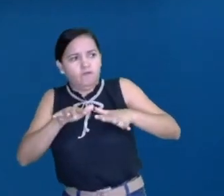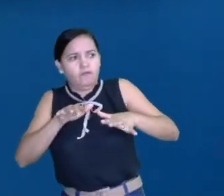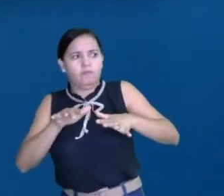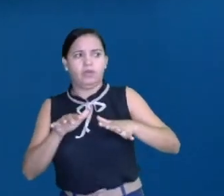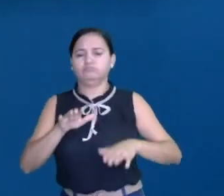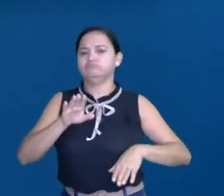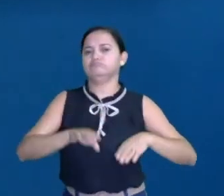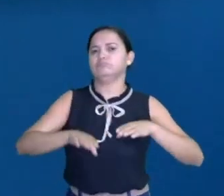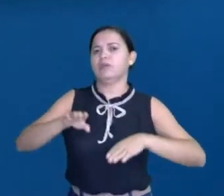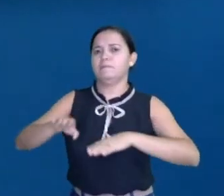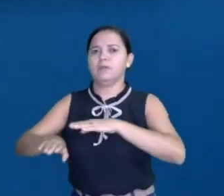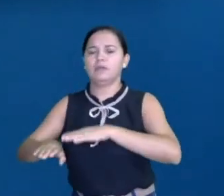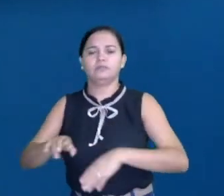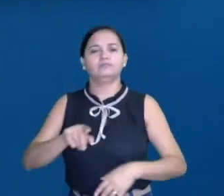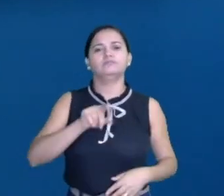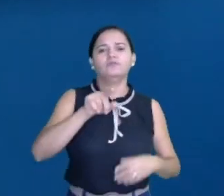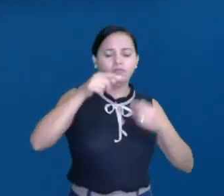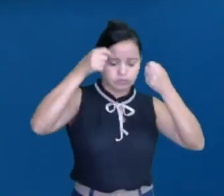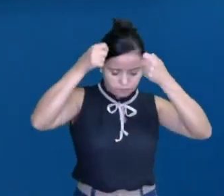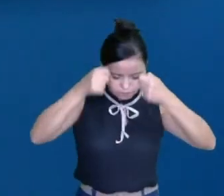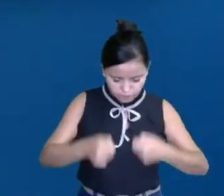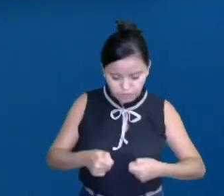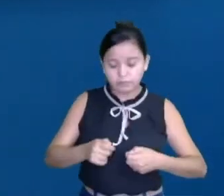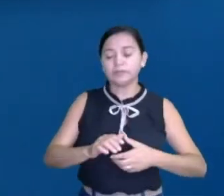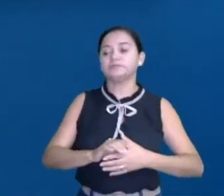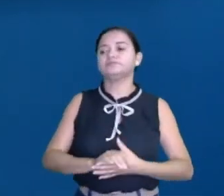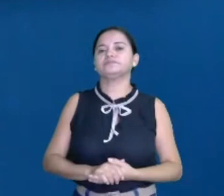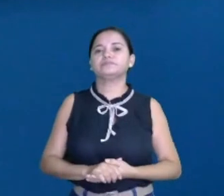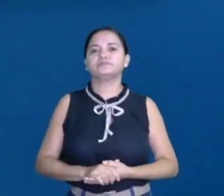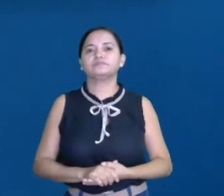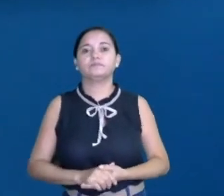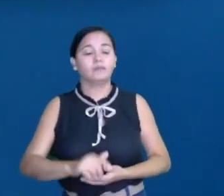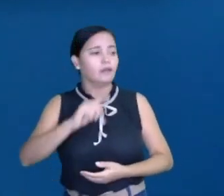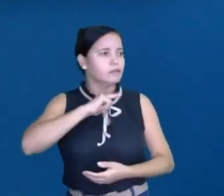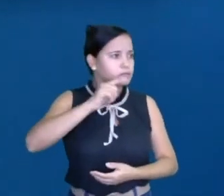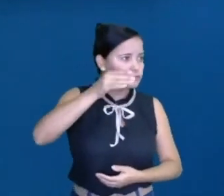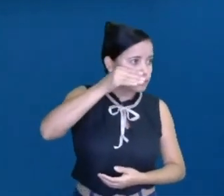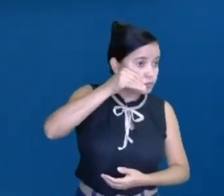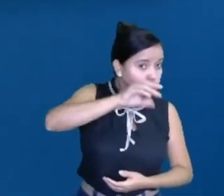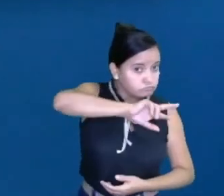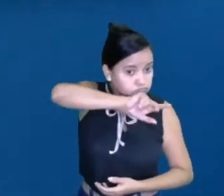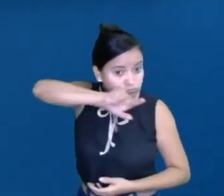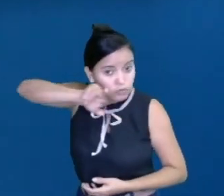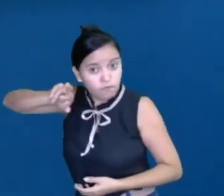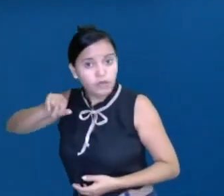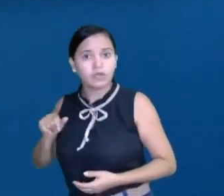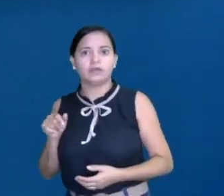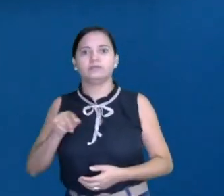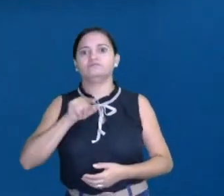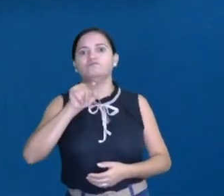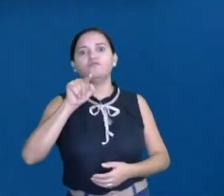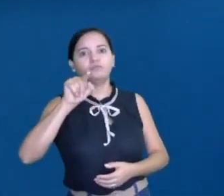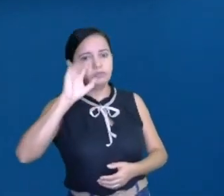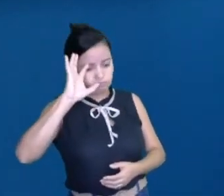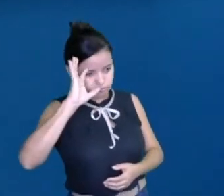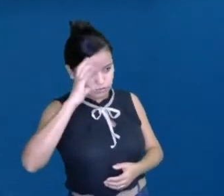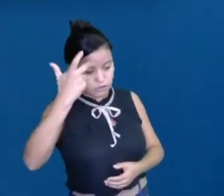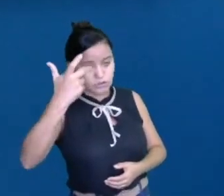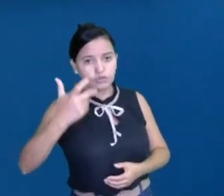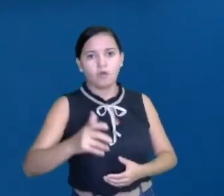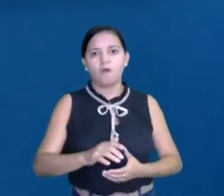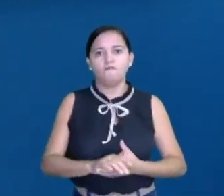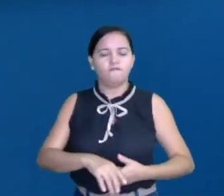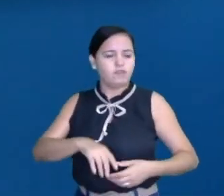muscular mantém você firme. Além disso, outras curiosidades que acontecem é que quando você resolve entrar para a